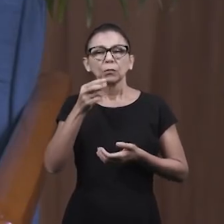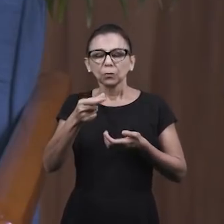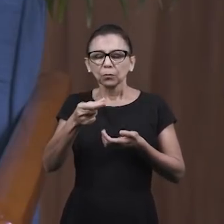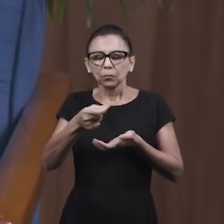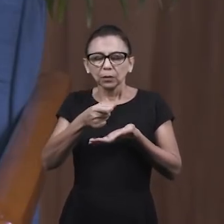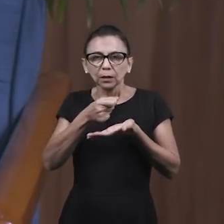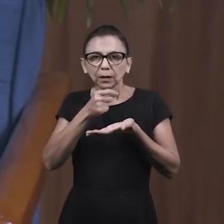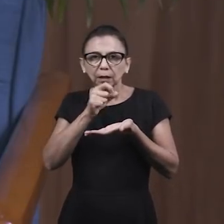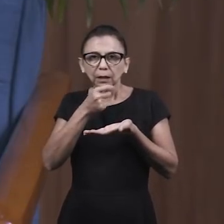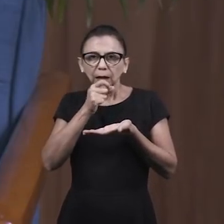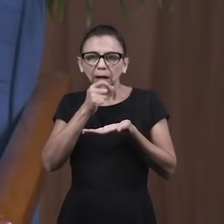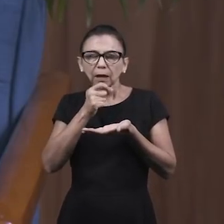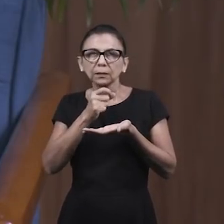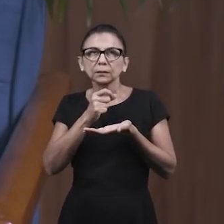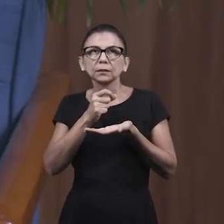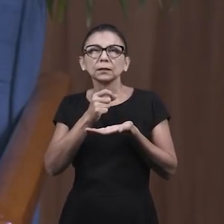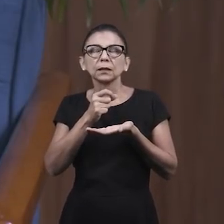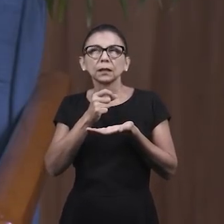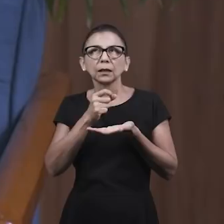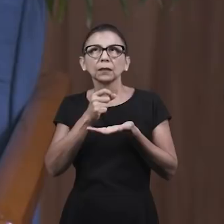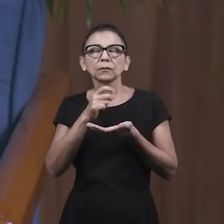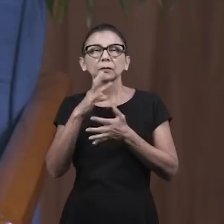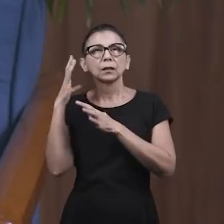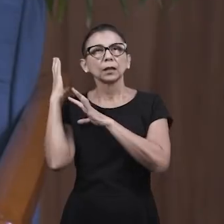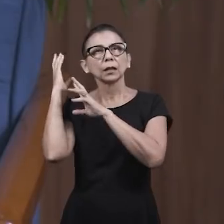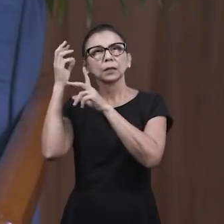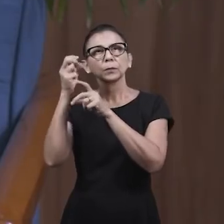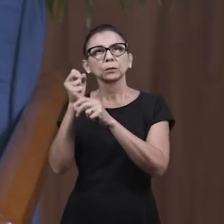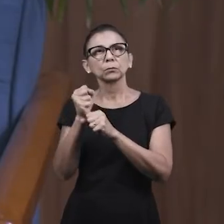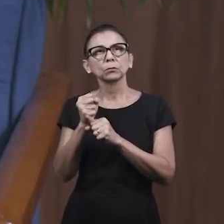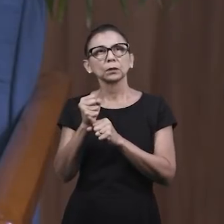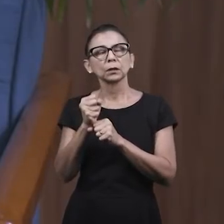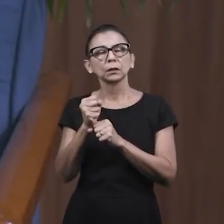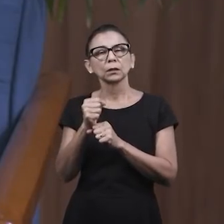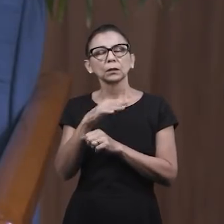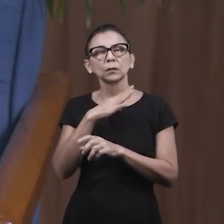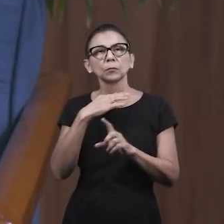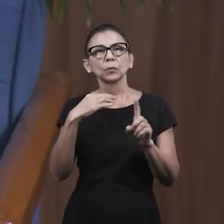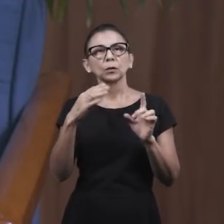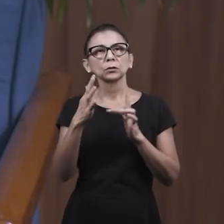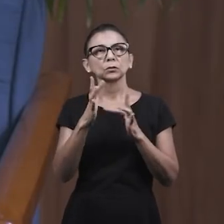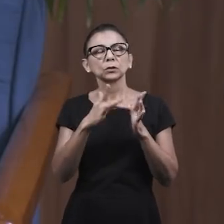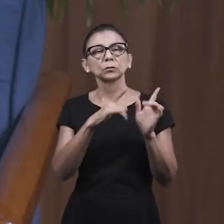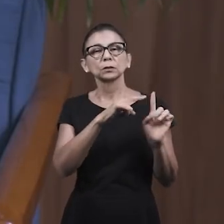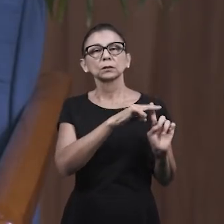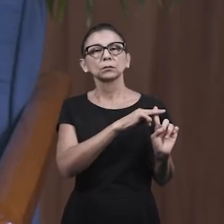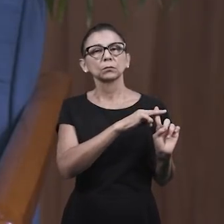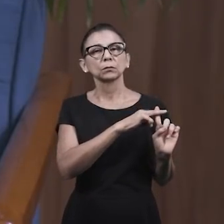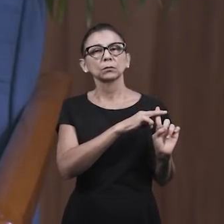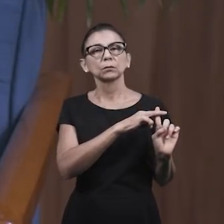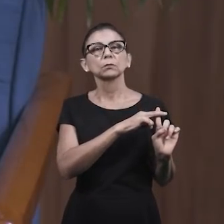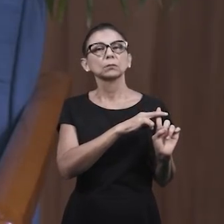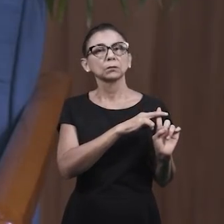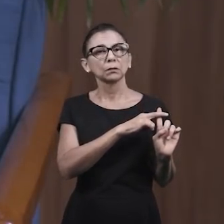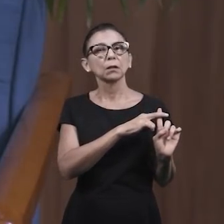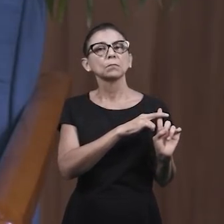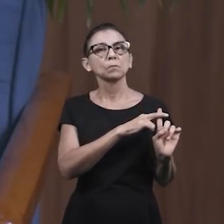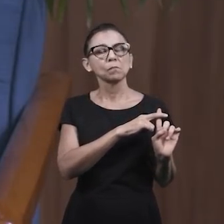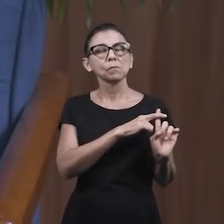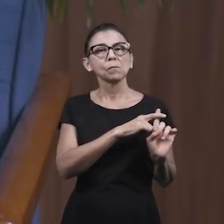todo. Exatamente. Todos os dias. É interessante que a ceia na igreja,